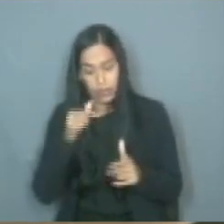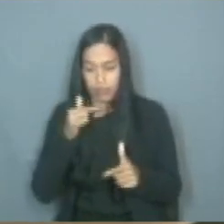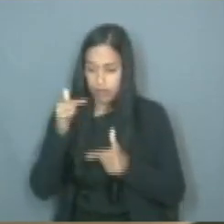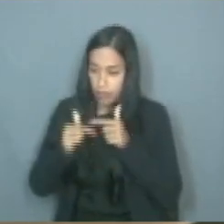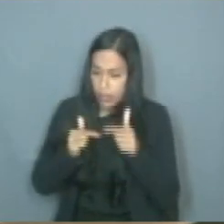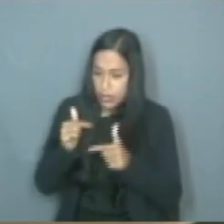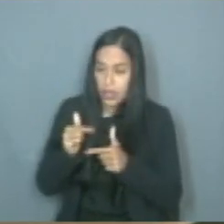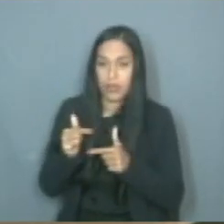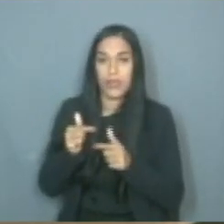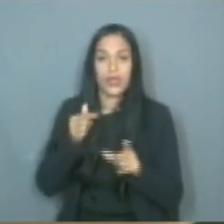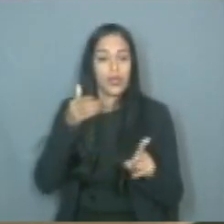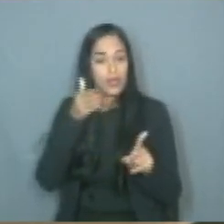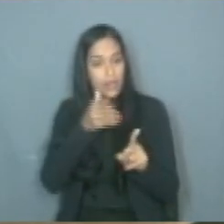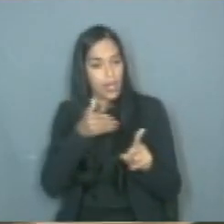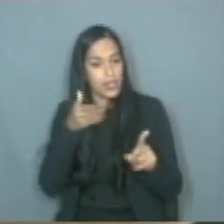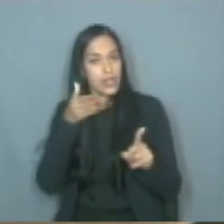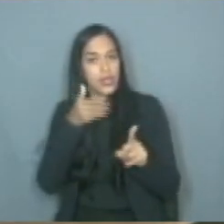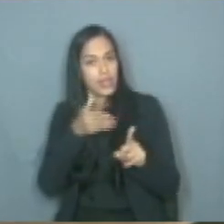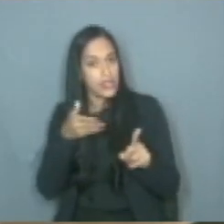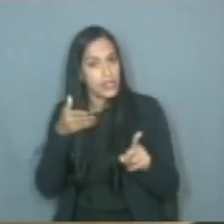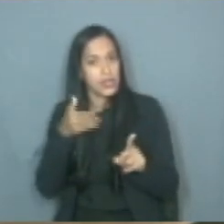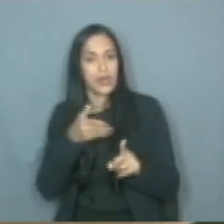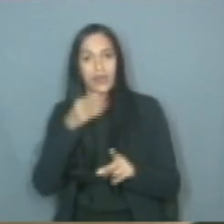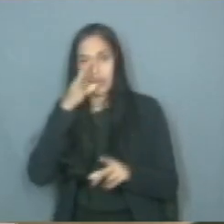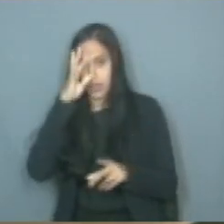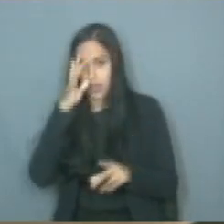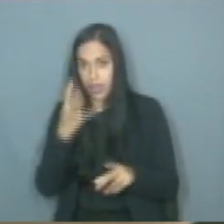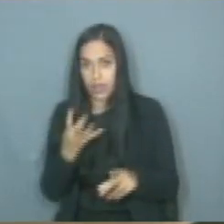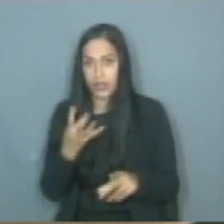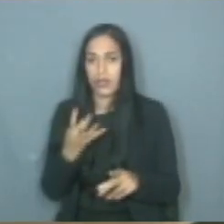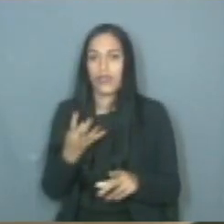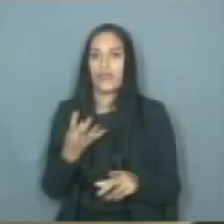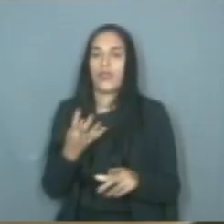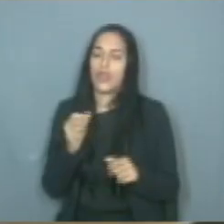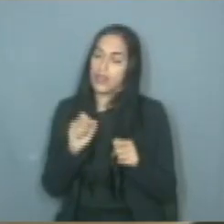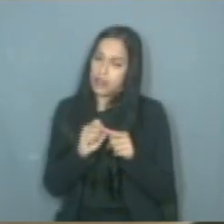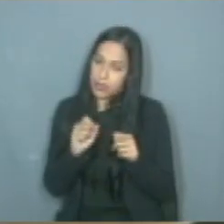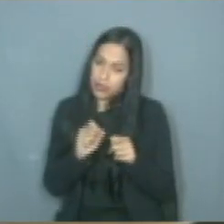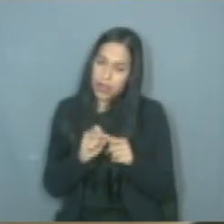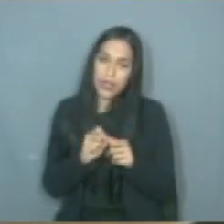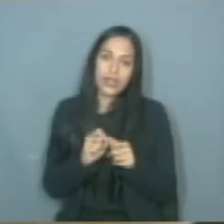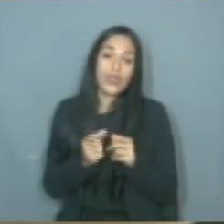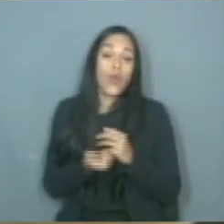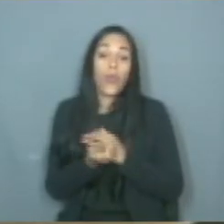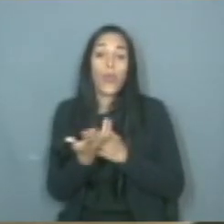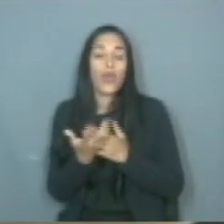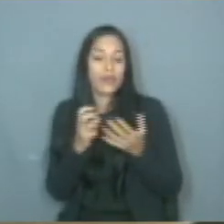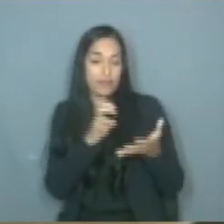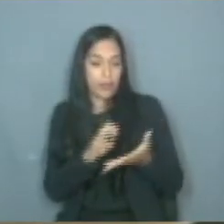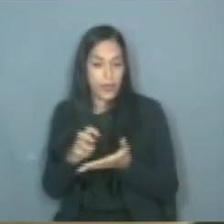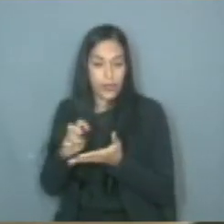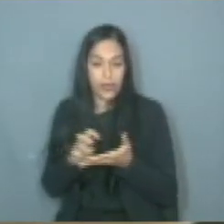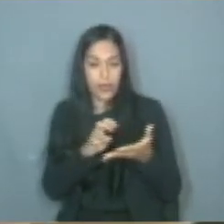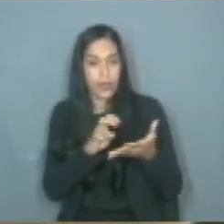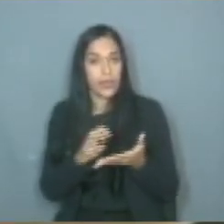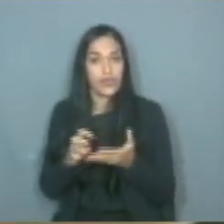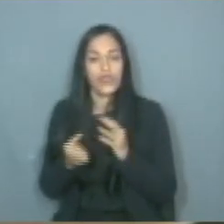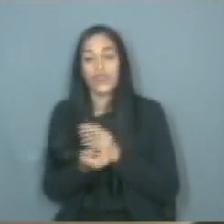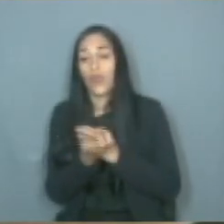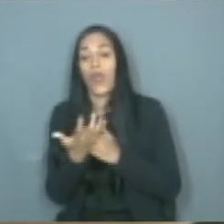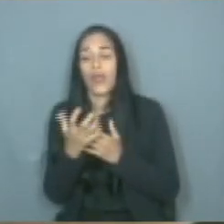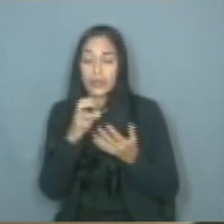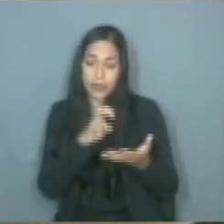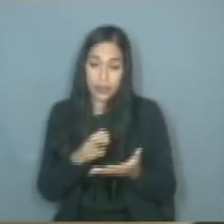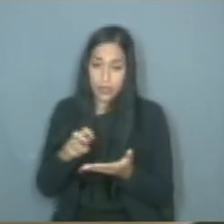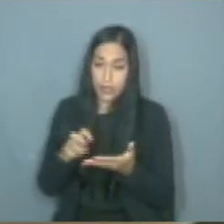trabalhando na direção de poder solucionar, ele tem feito isso. Quantas creches ele fez? Quantas